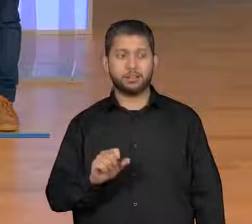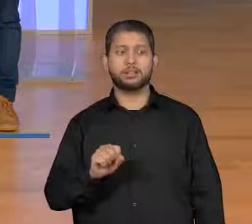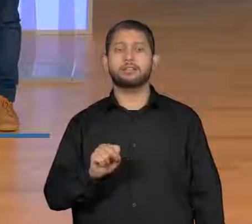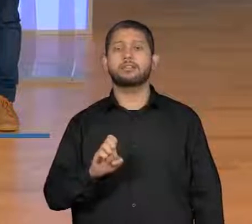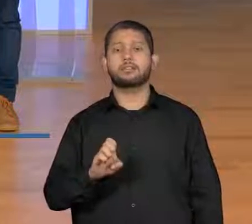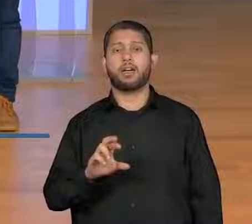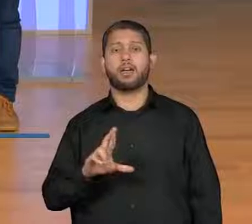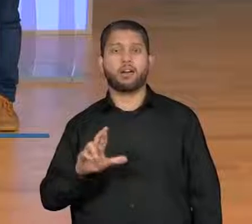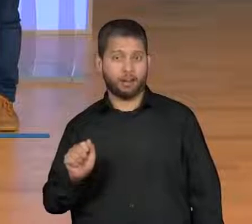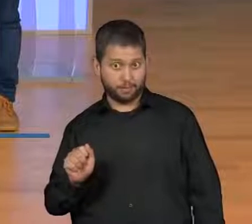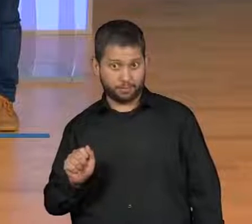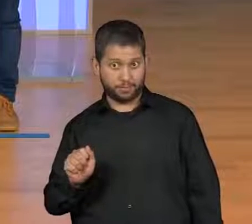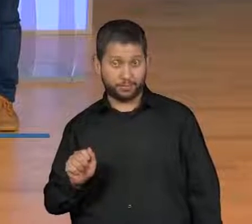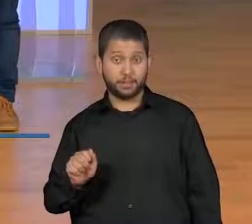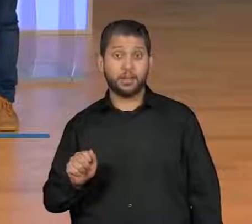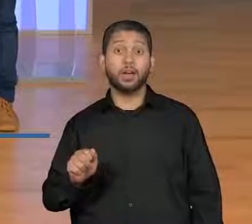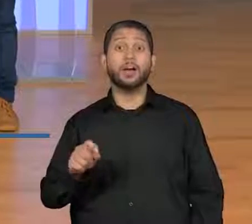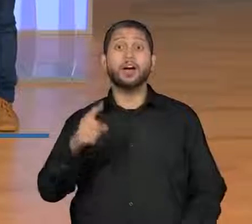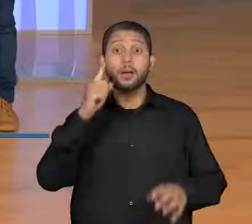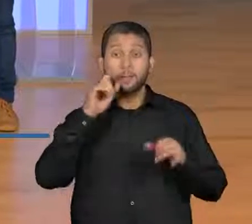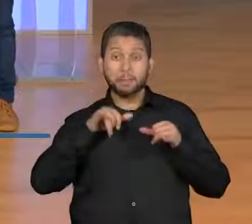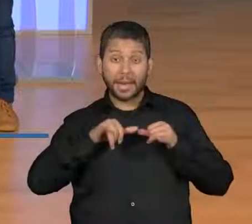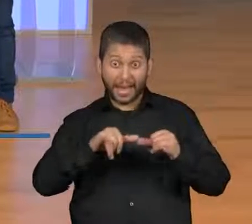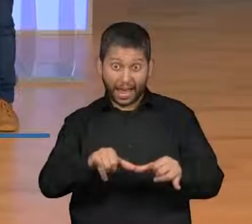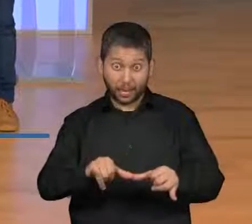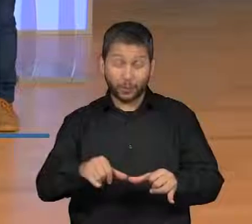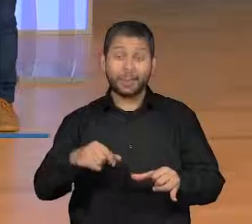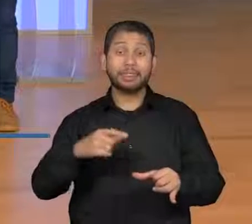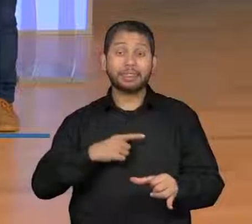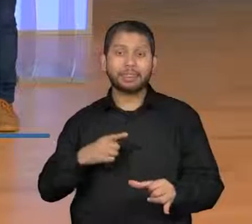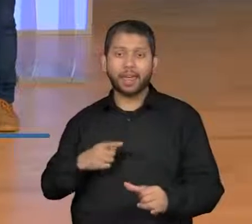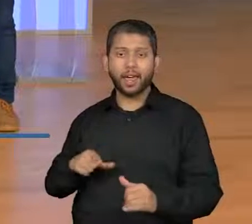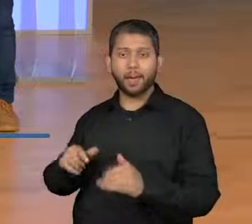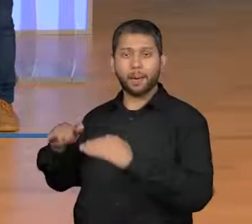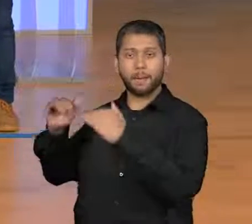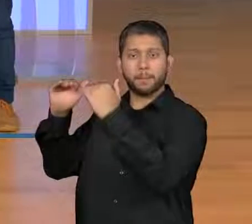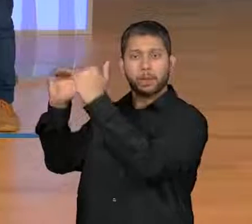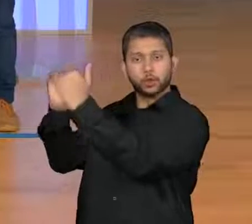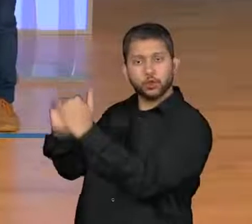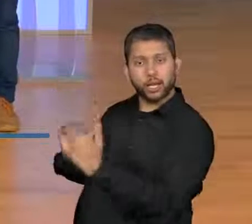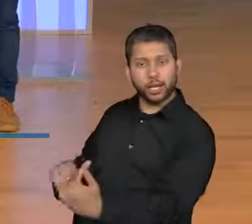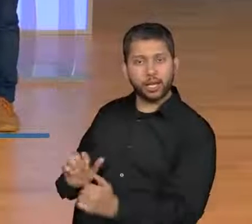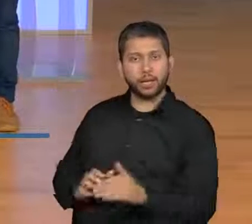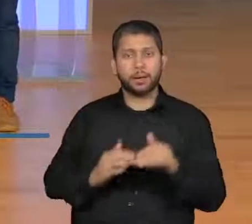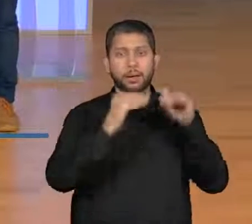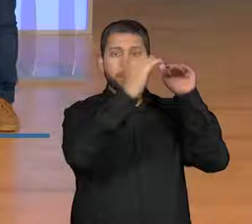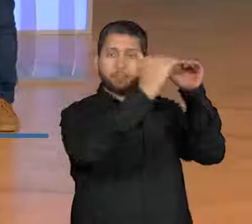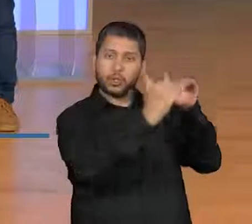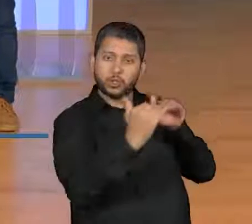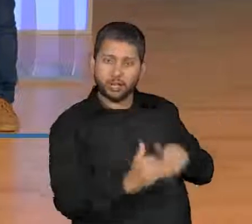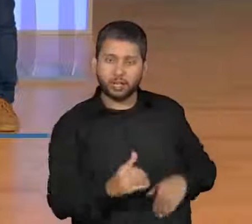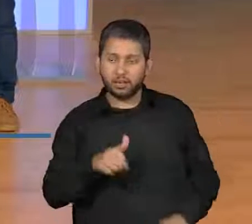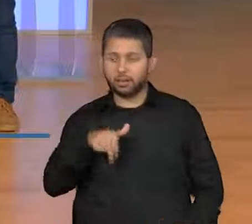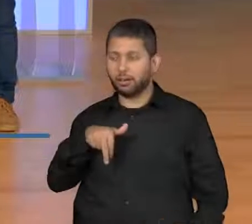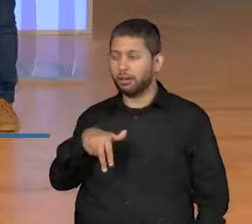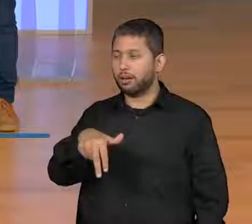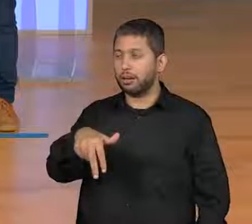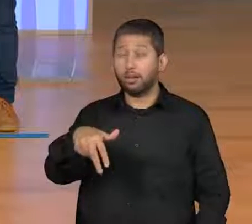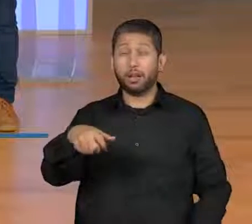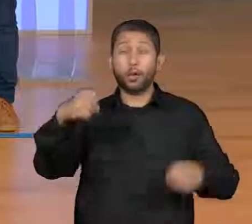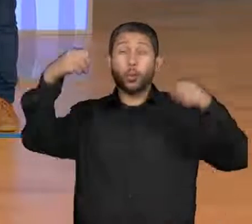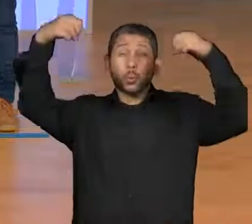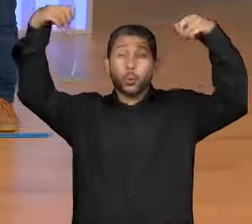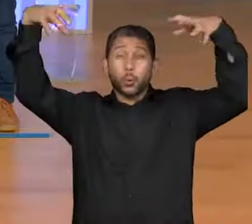lâmpadas nas prateleiras, ali nas gôndolas do supermercado. Sempre que eu vou lá, quando eu passo ali, eu já viro o